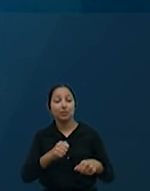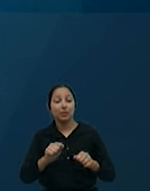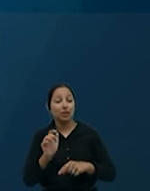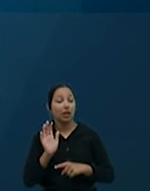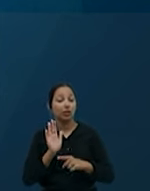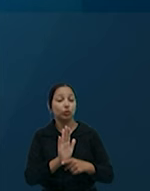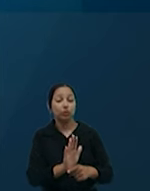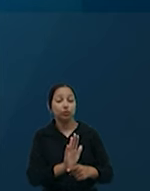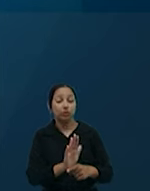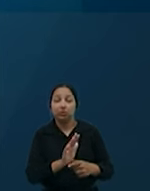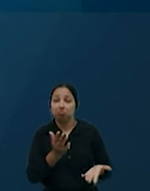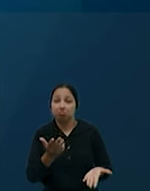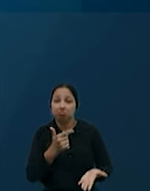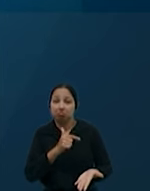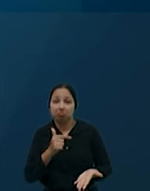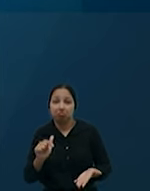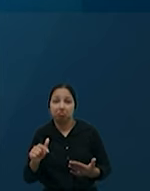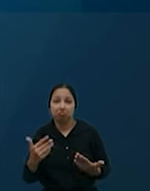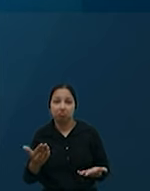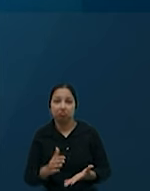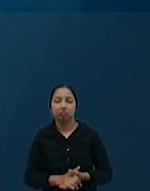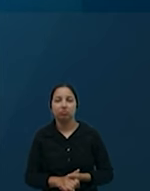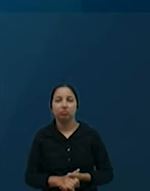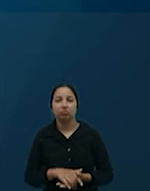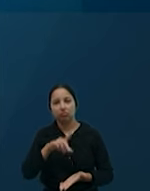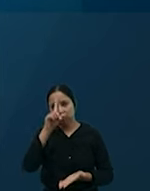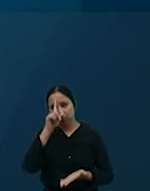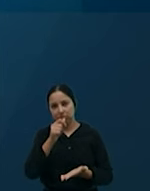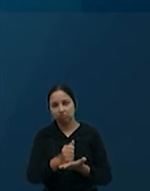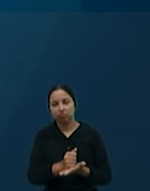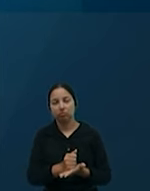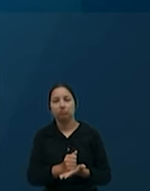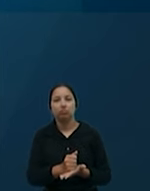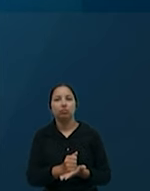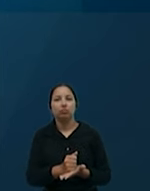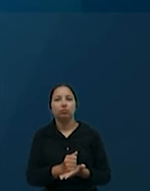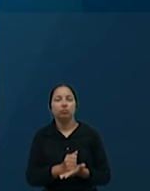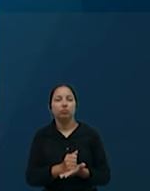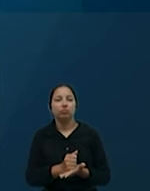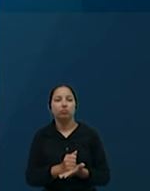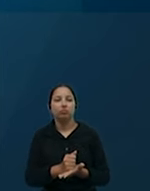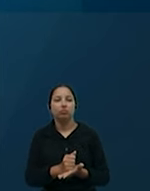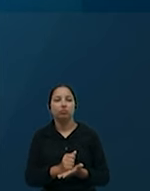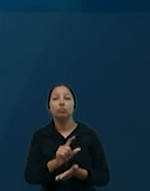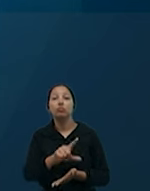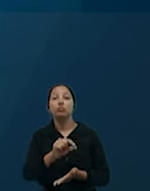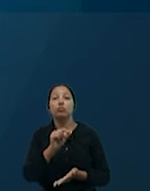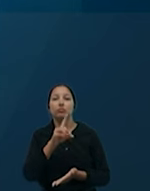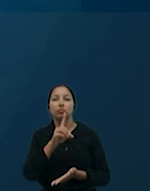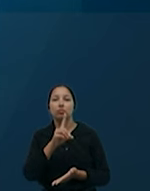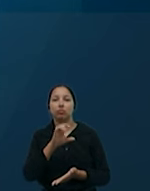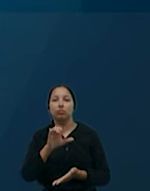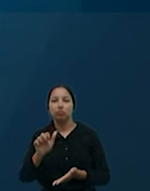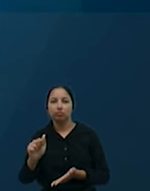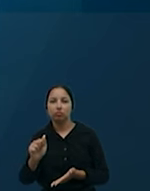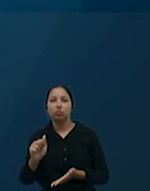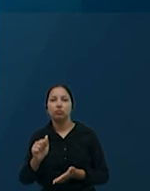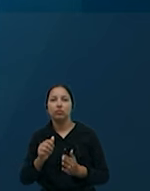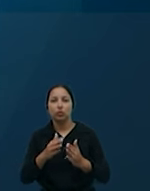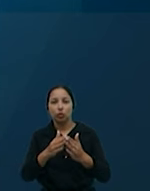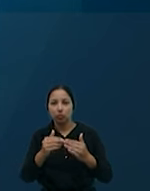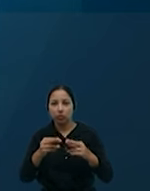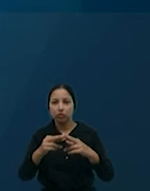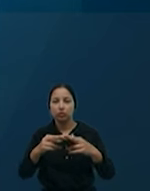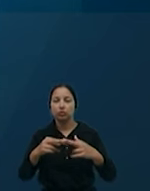Seguridade. Então, é fixada, o legislador escolheu a data da entrada do requerimento